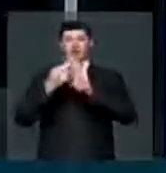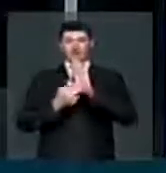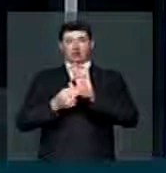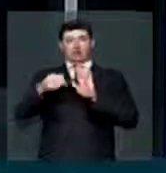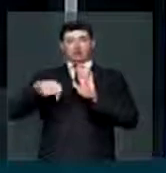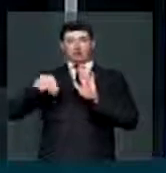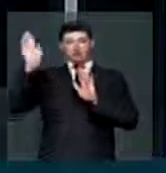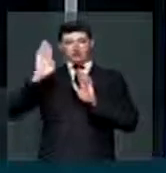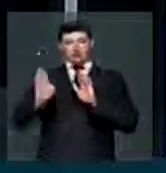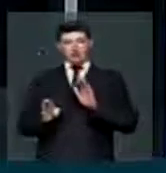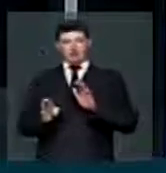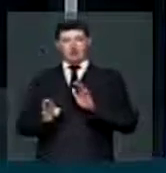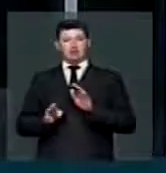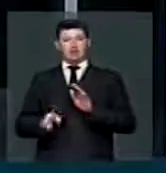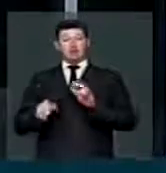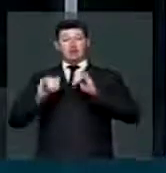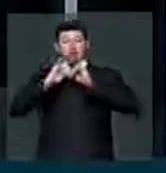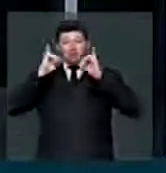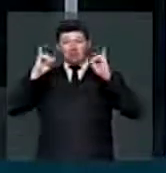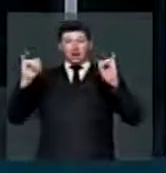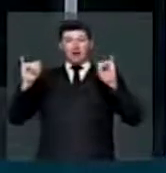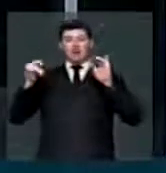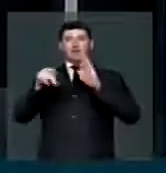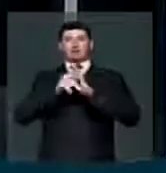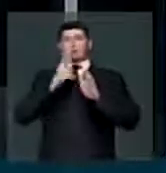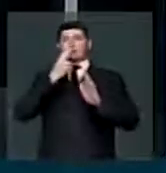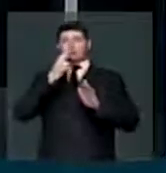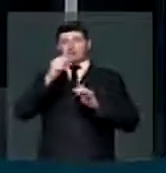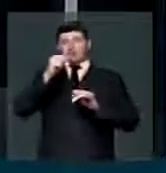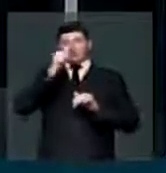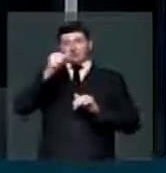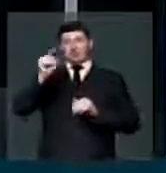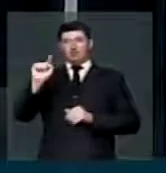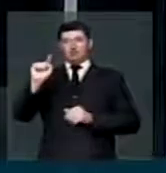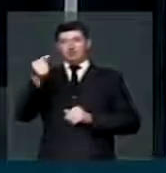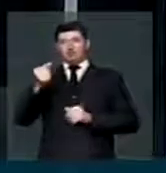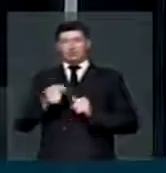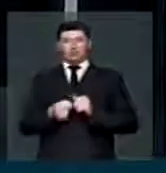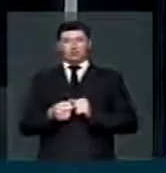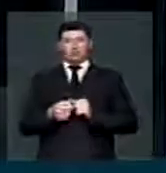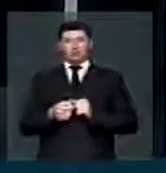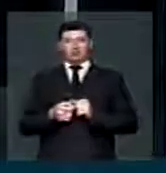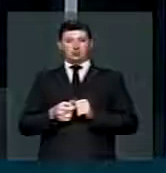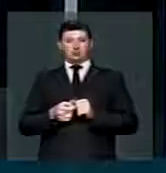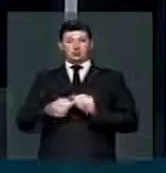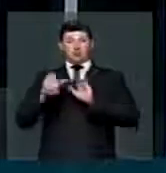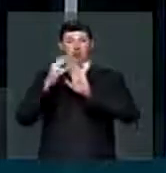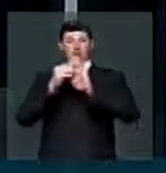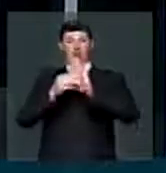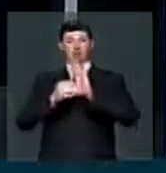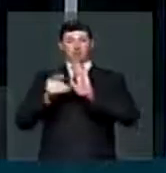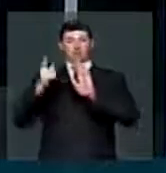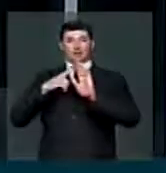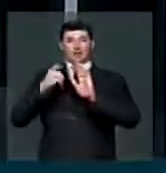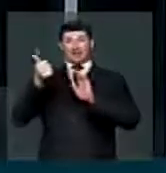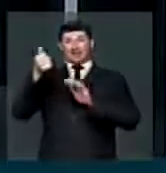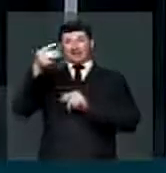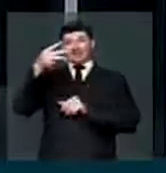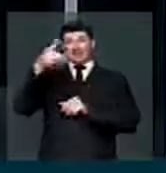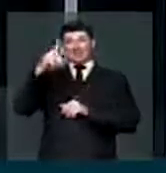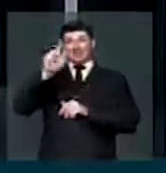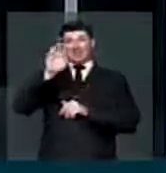no Brasil a propaganda do cigarro e da bebida, vírgula, de teor superior a 13